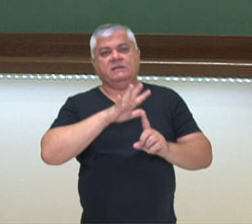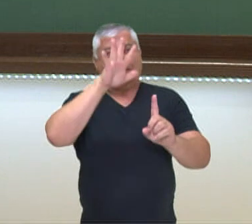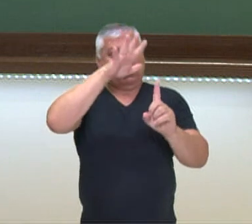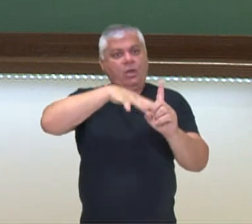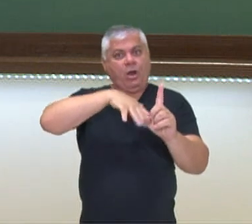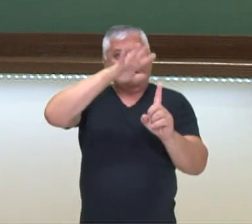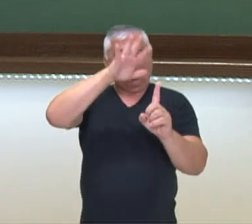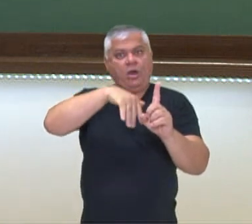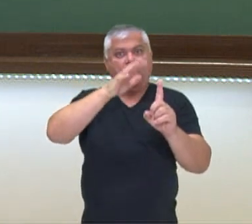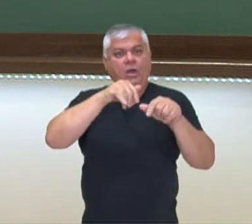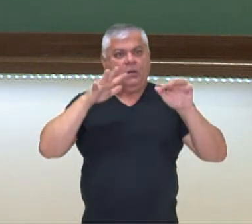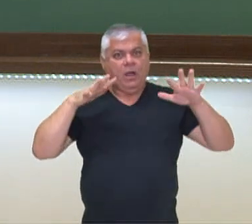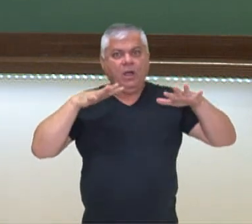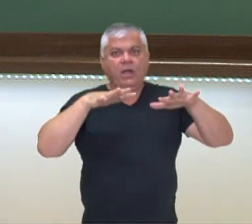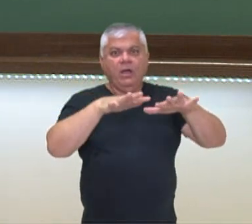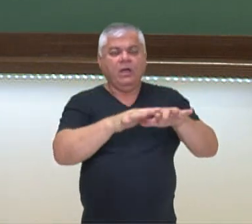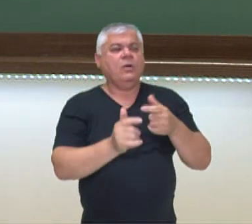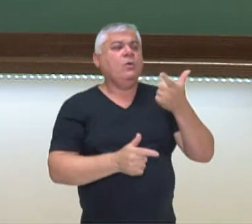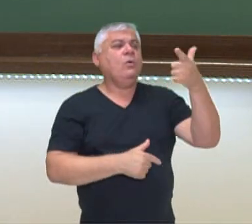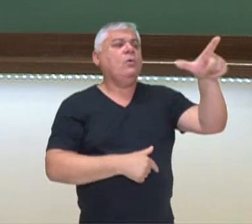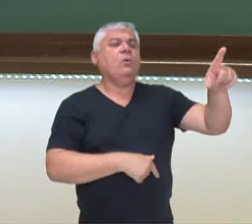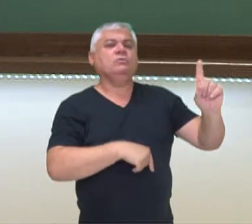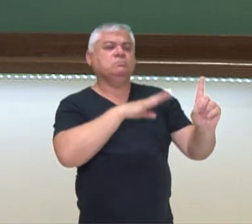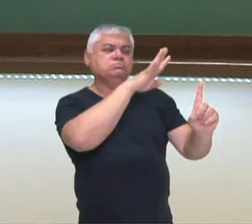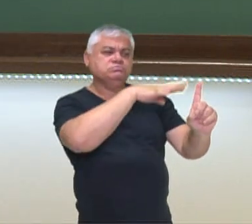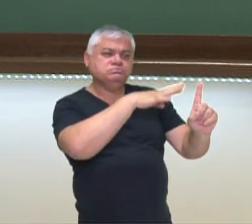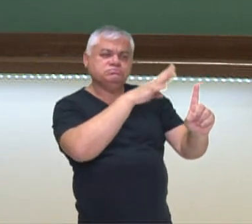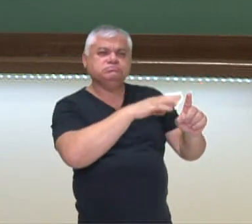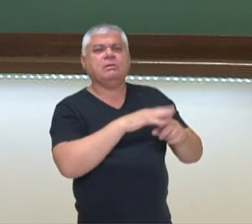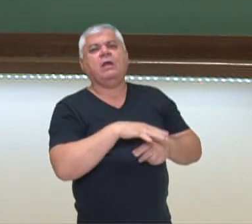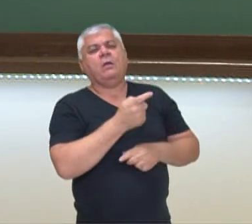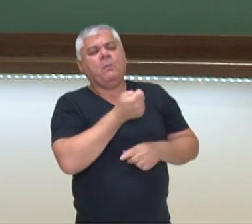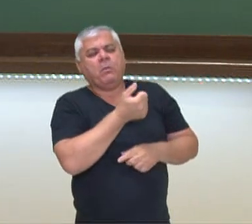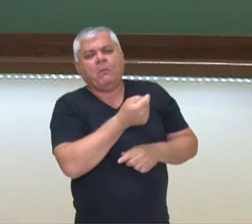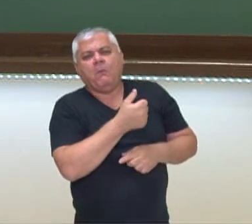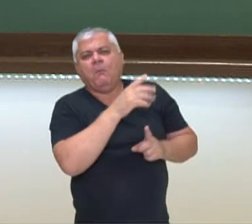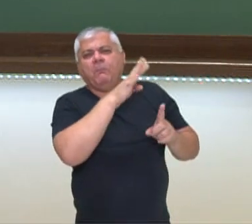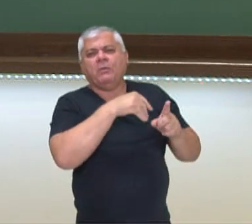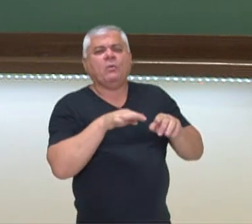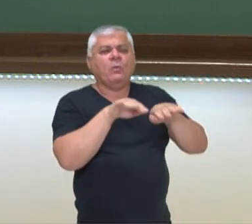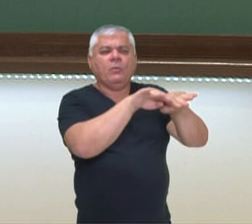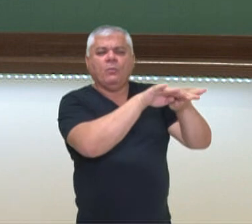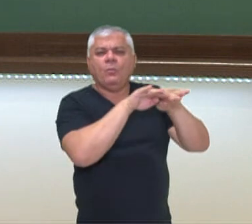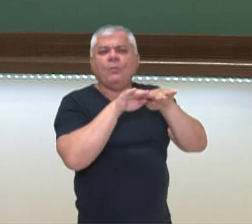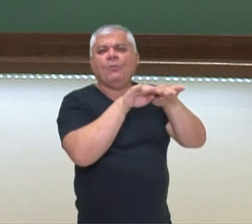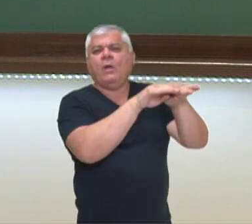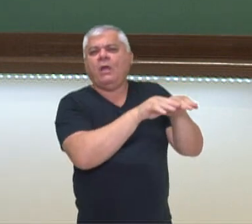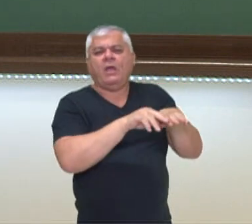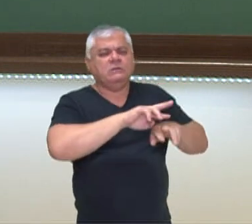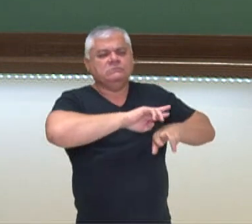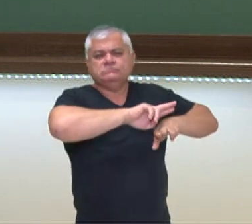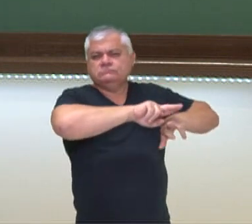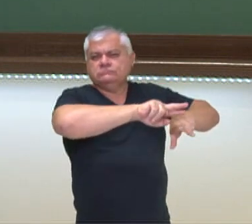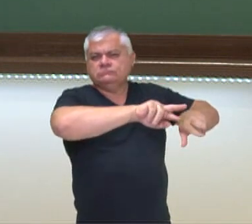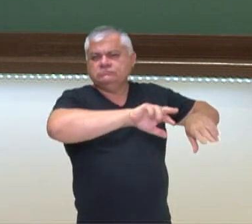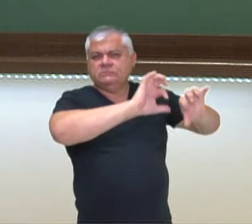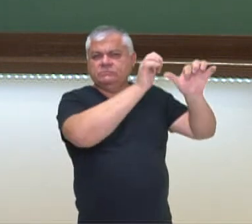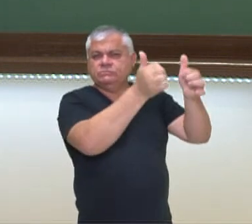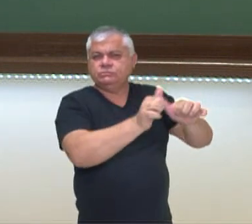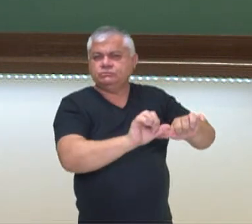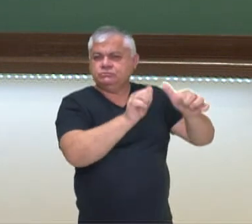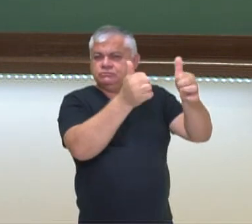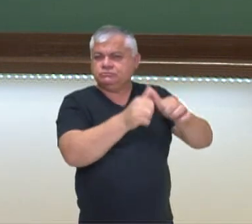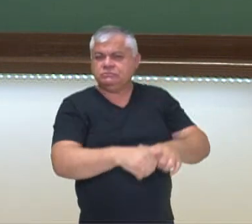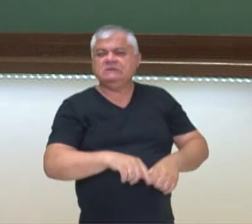certas cidades, outros em outras cidades, algumas cidades adoravam igualmente uma variedade de deuses, então você